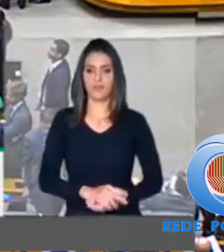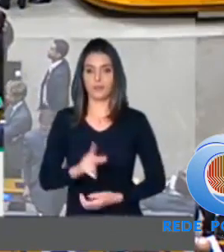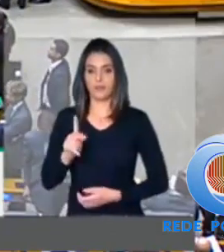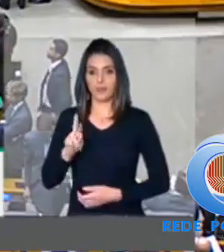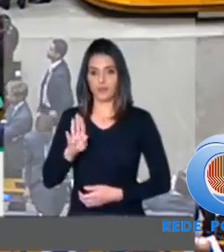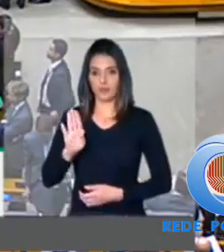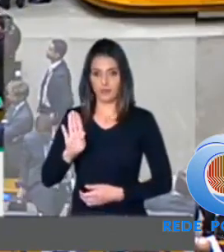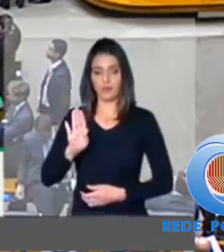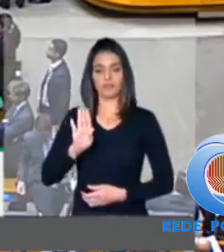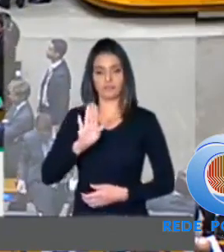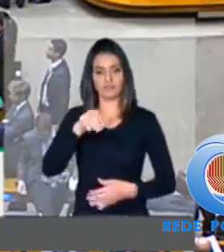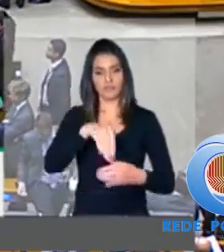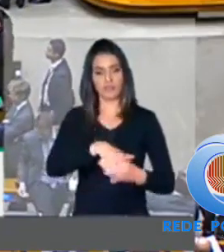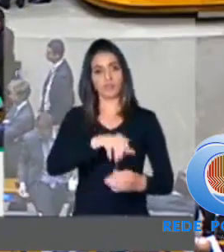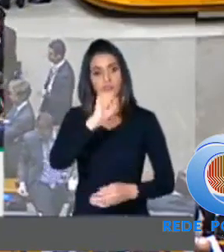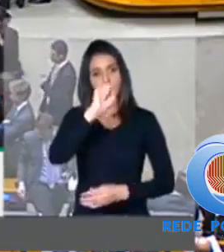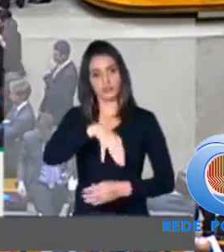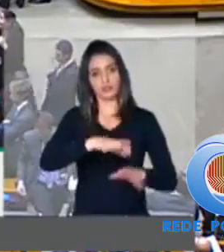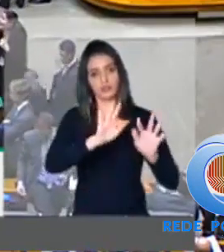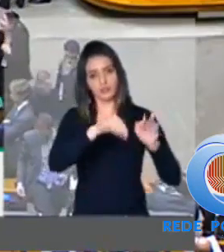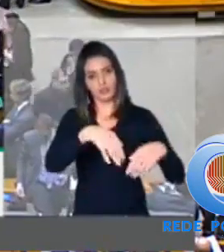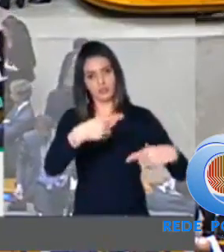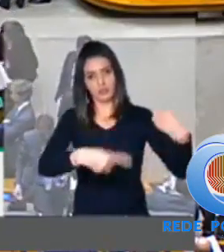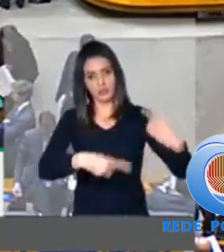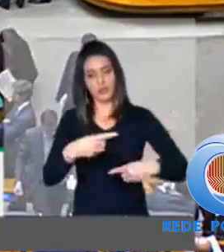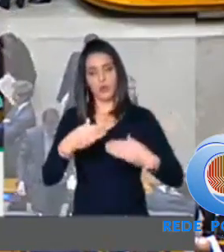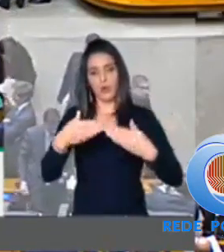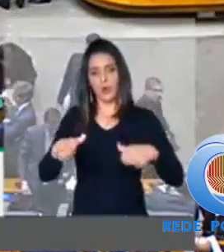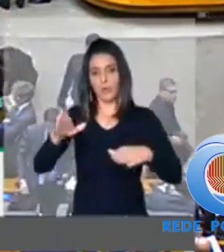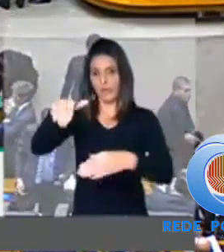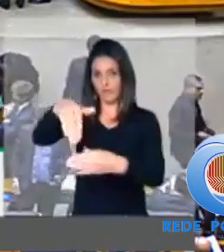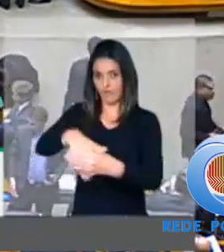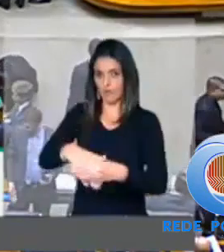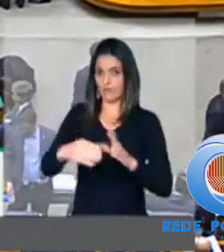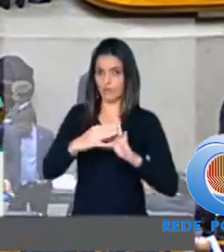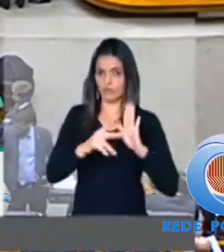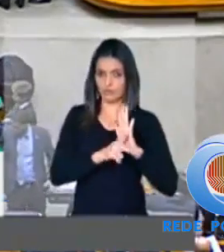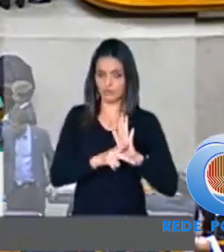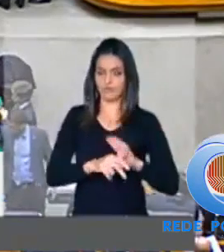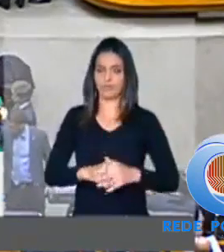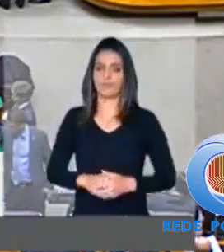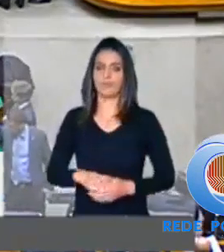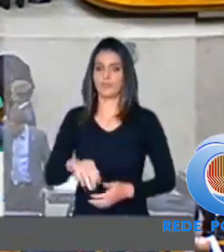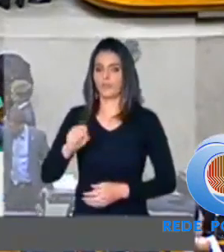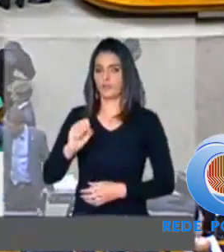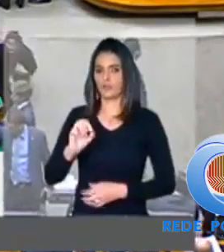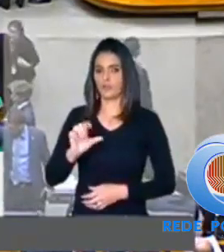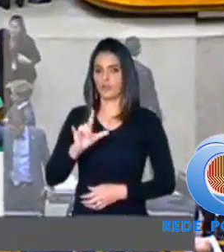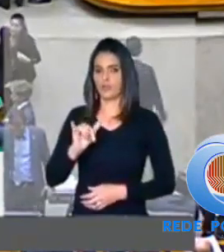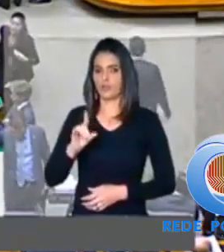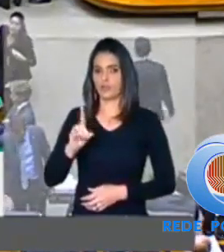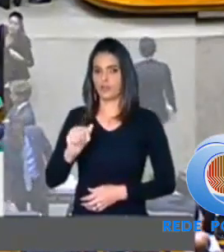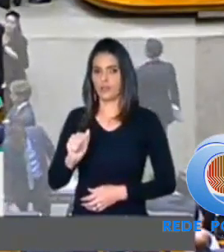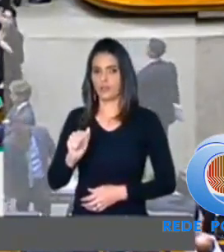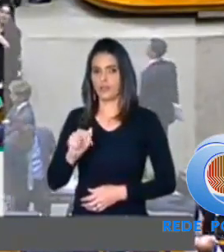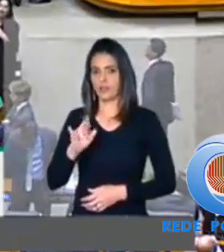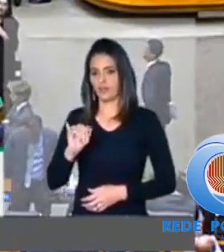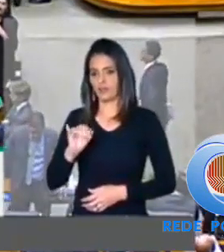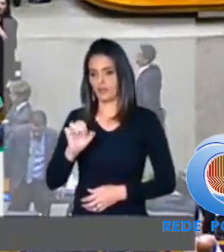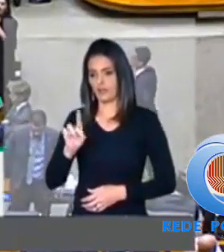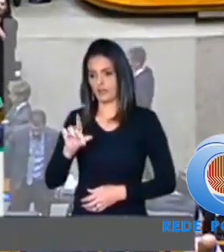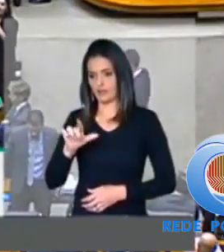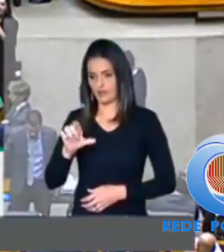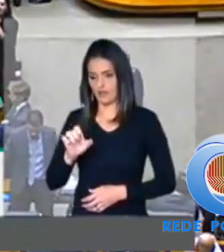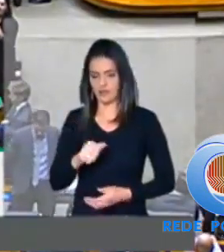PRB vota favoravelmente ao encerramento para darmos início à votação da medida provisória. Solidariedade.